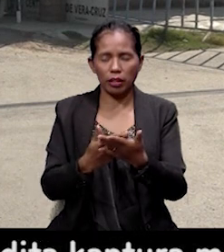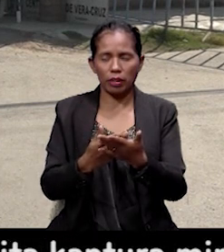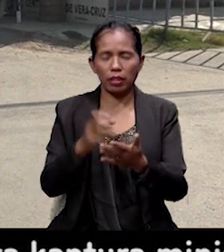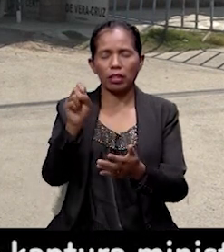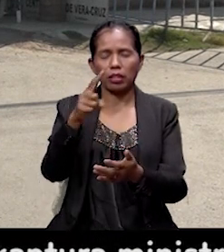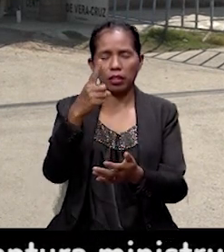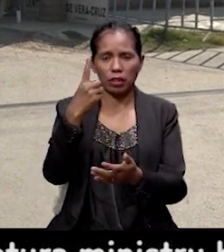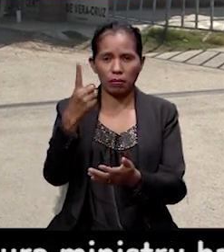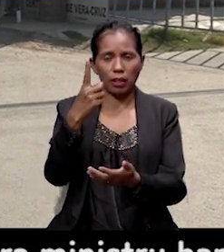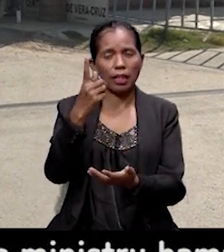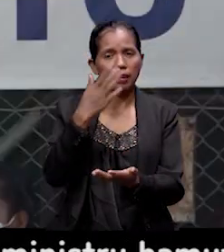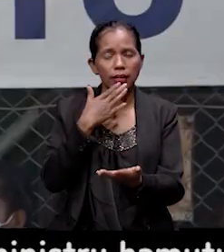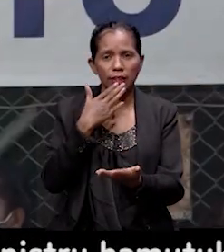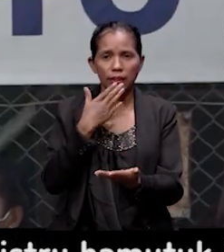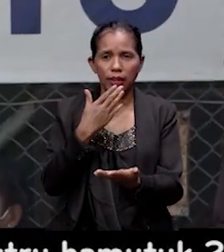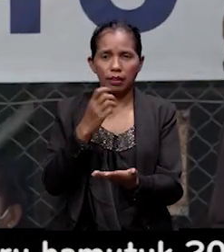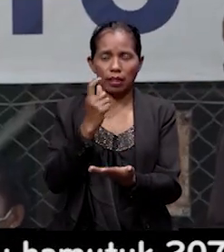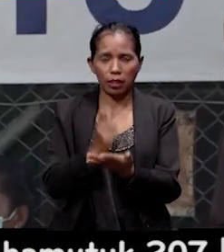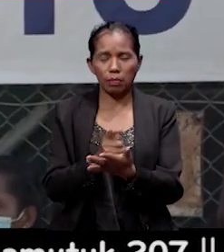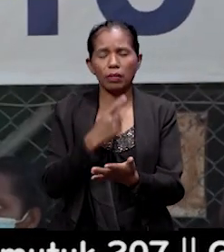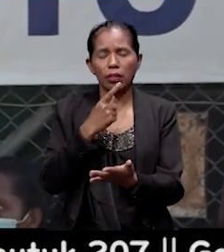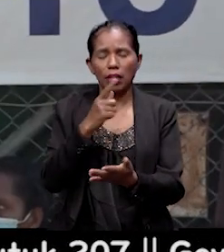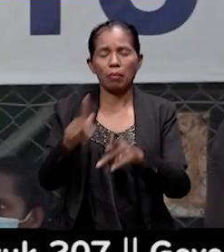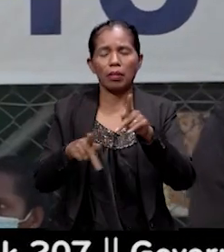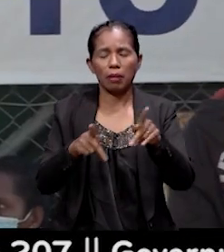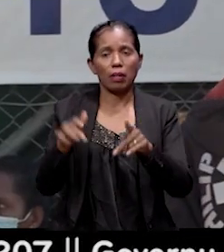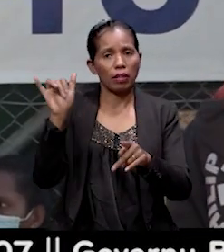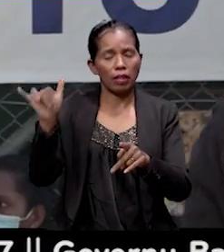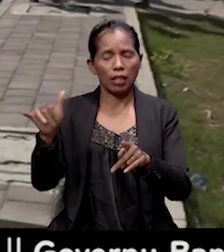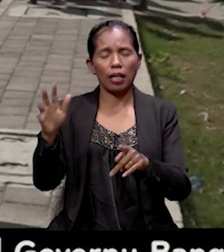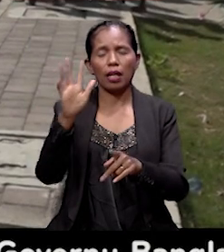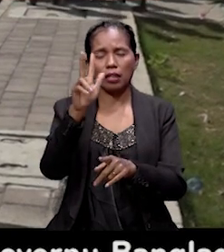sanulo resing ida, caso ativo rihun tolu resing, caso